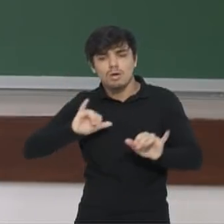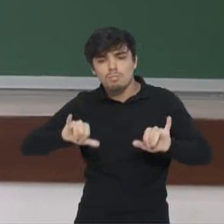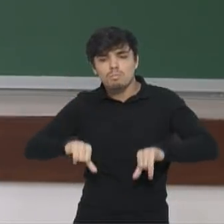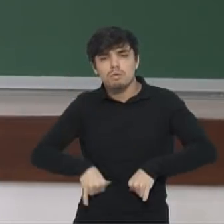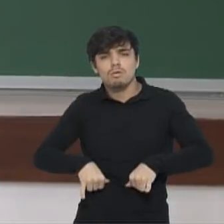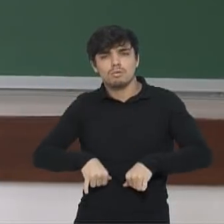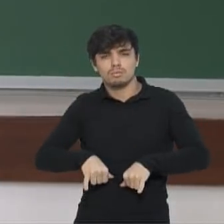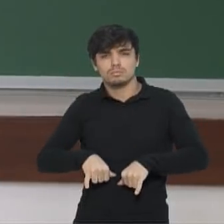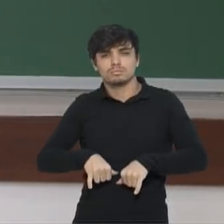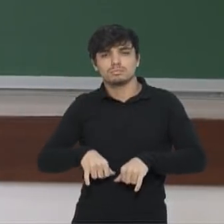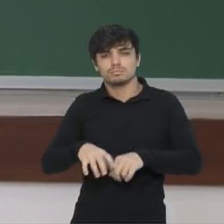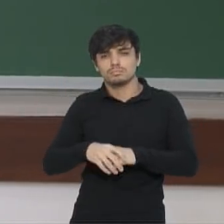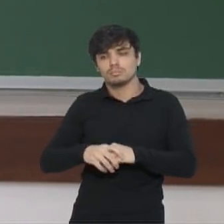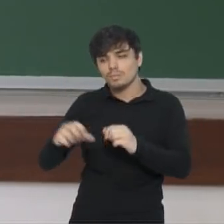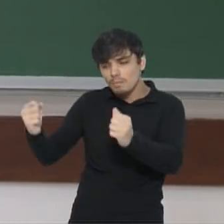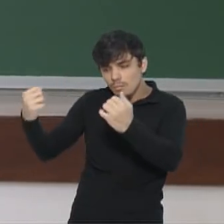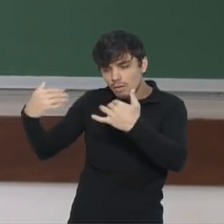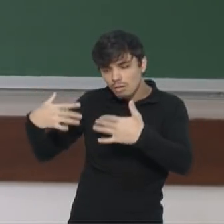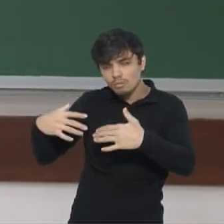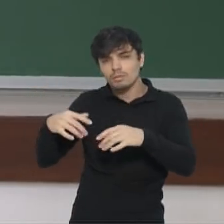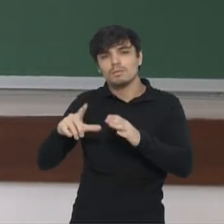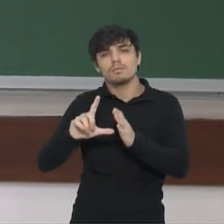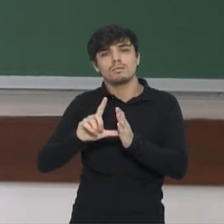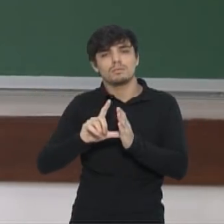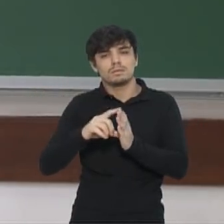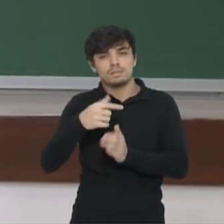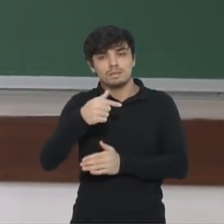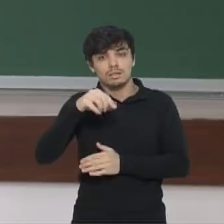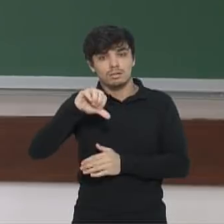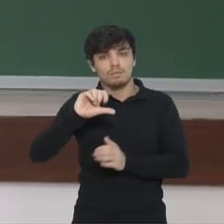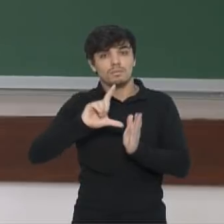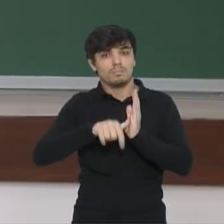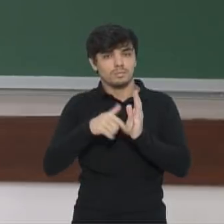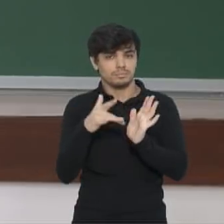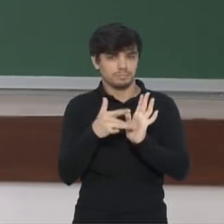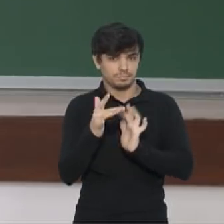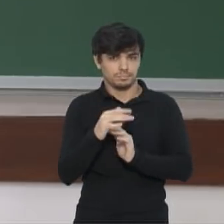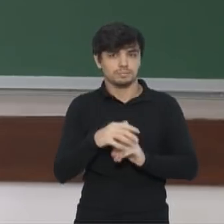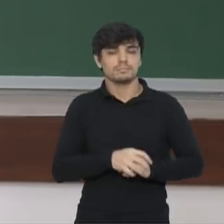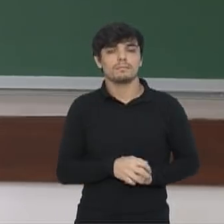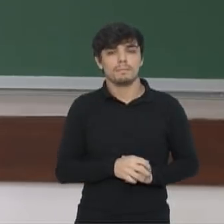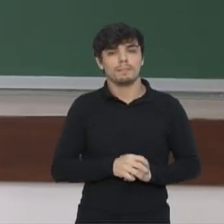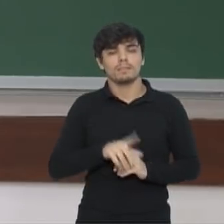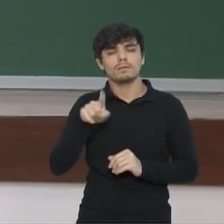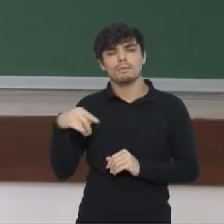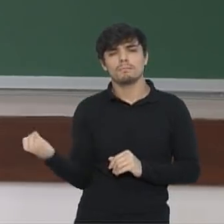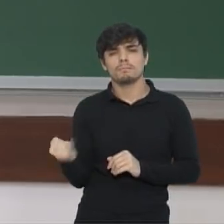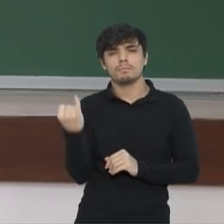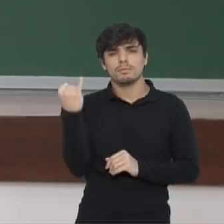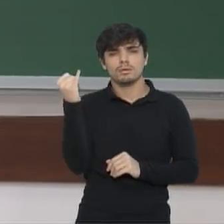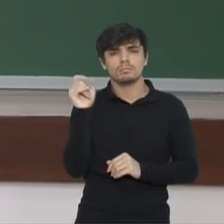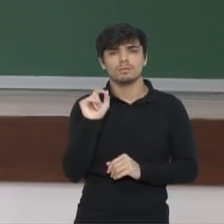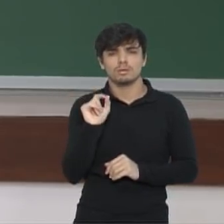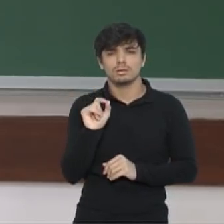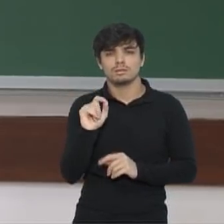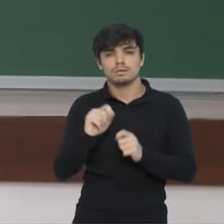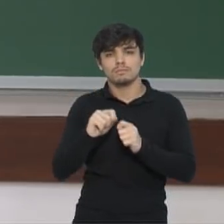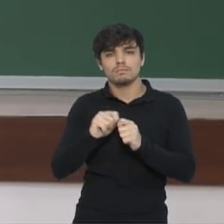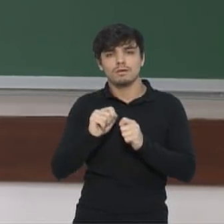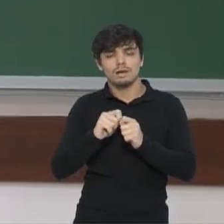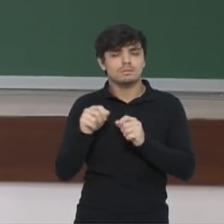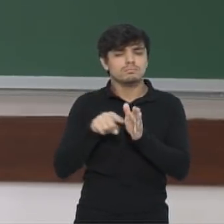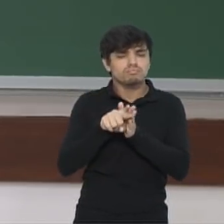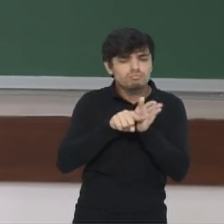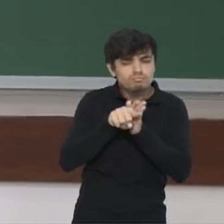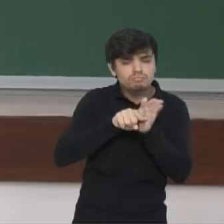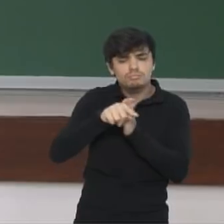do Vesúvio em 79 depois de Cristo. Então, pessoal, é muito importante que vocês façam essas apreciações, que busquem